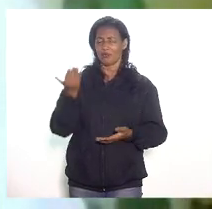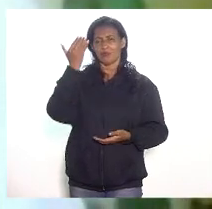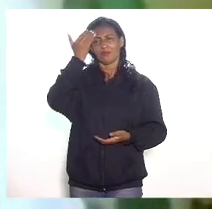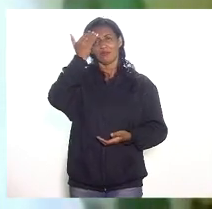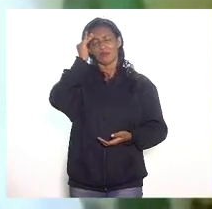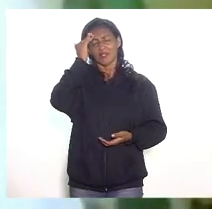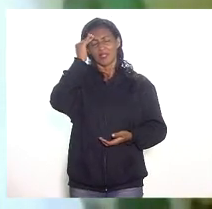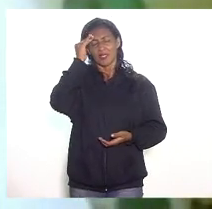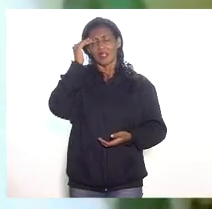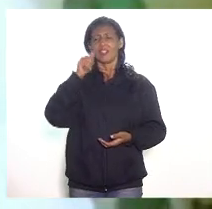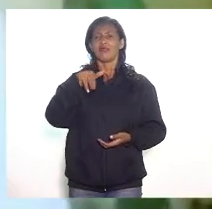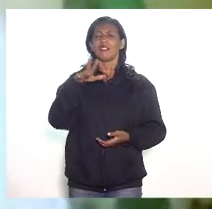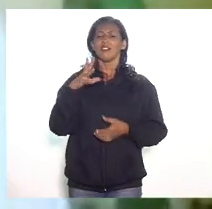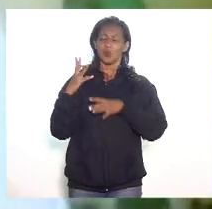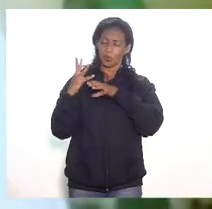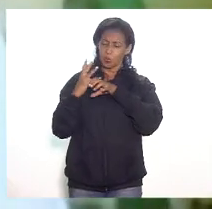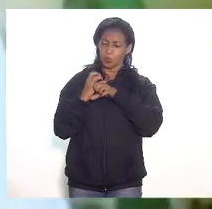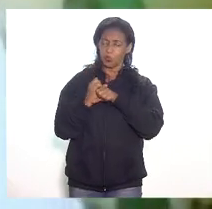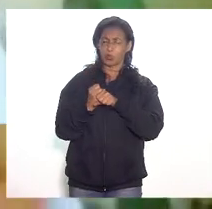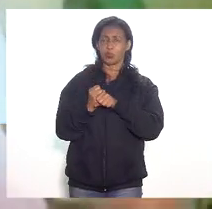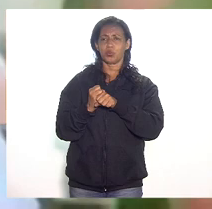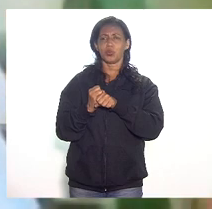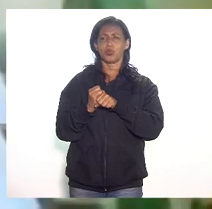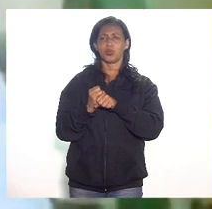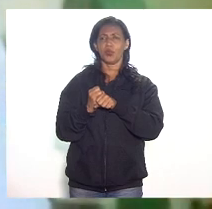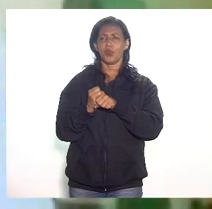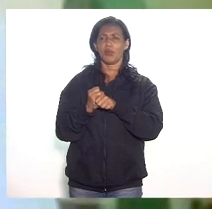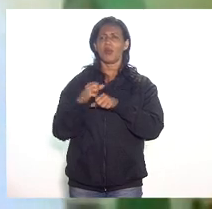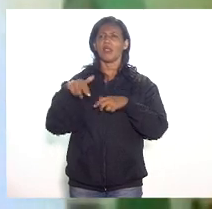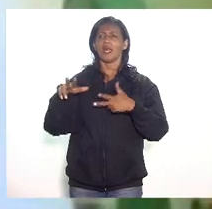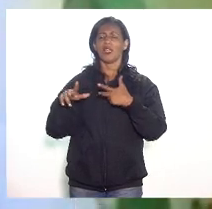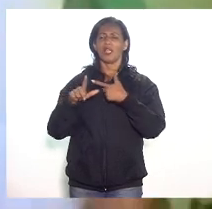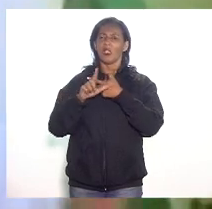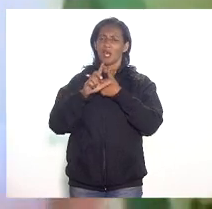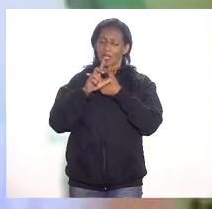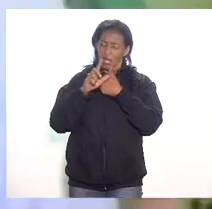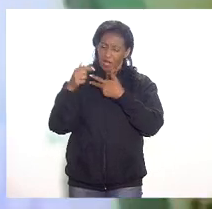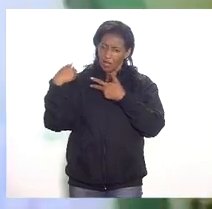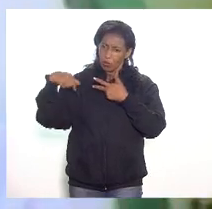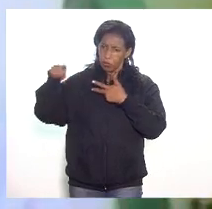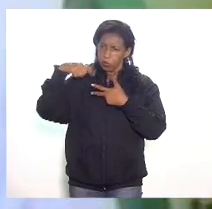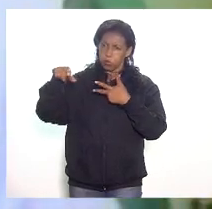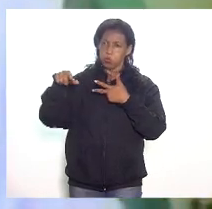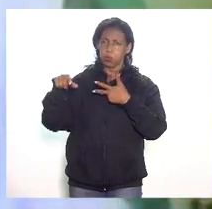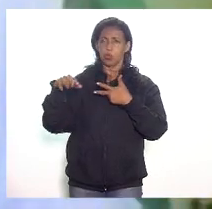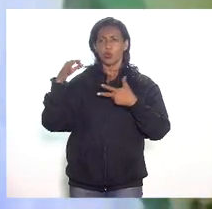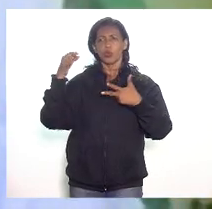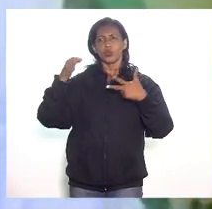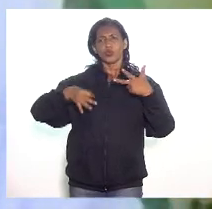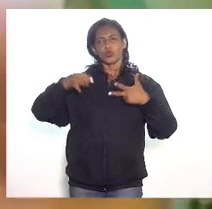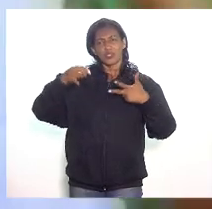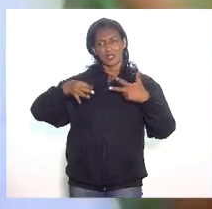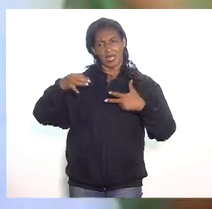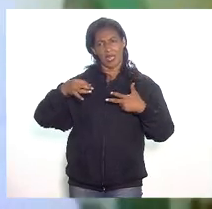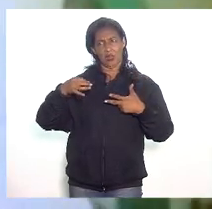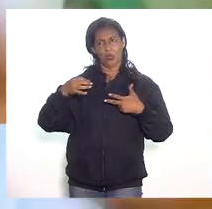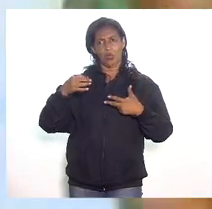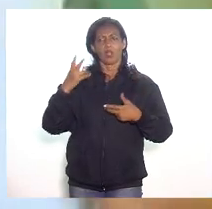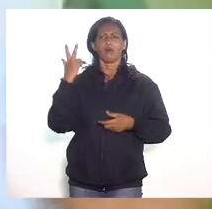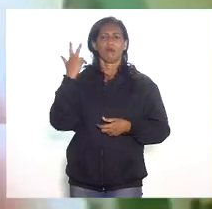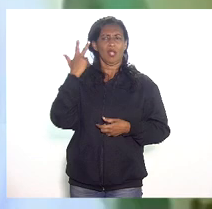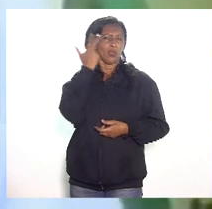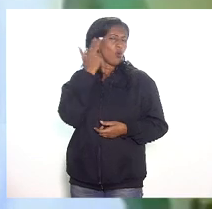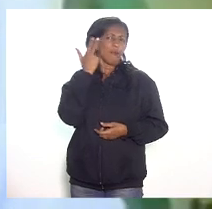quem calcula isso são os gestores do judiciário. É natural que eles têm lá a sua contabilidade,